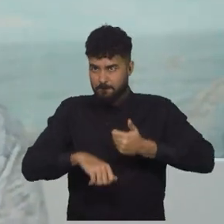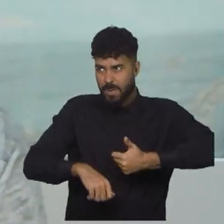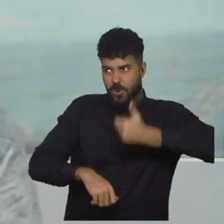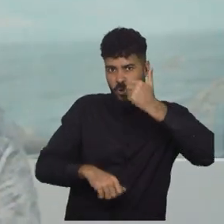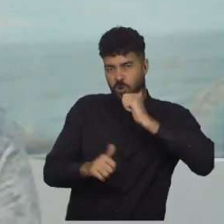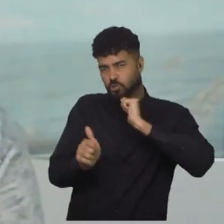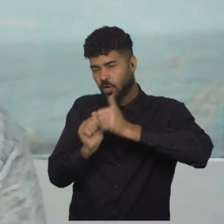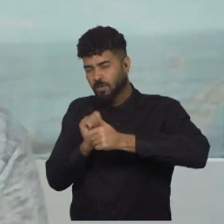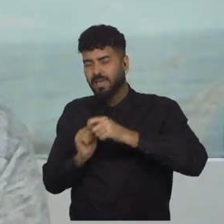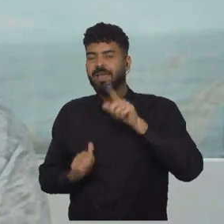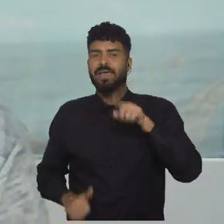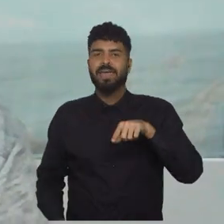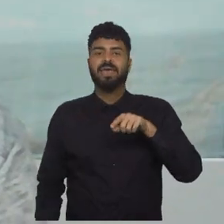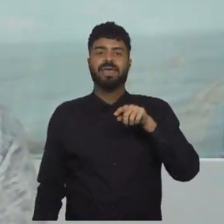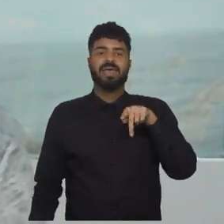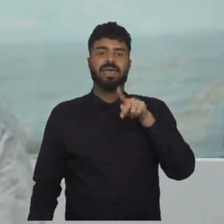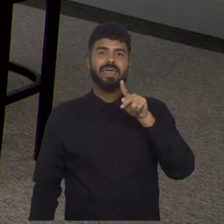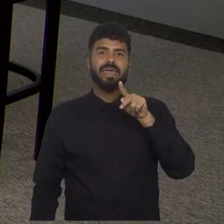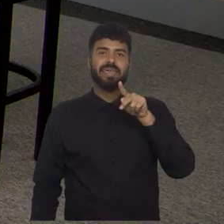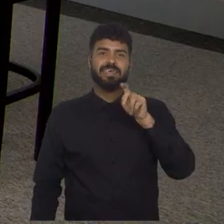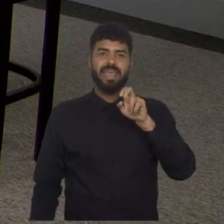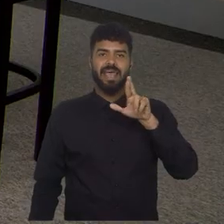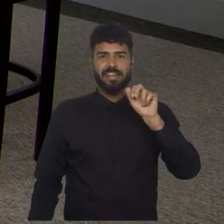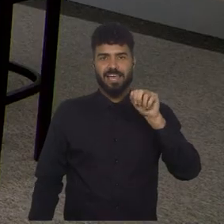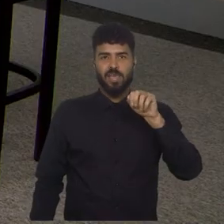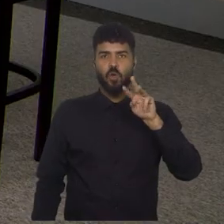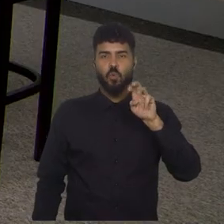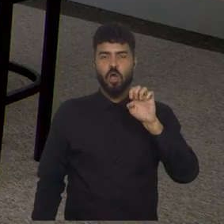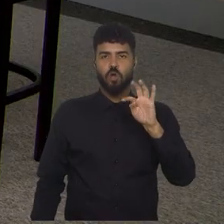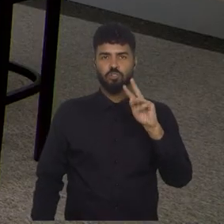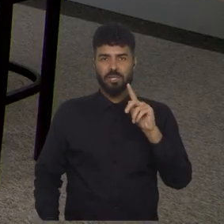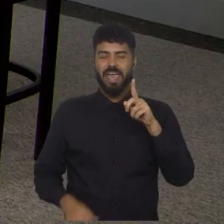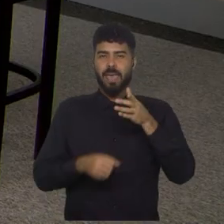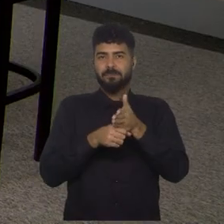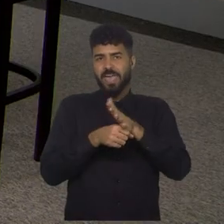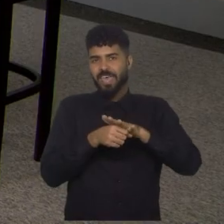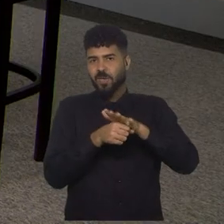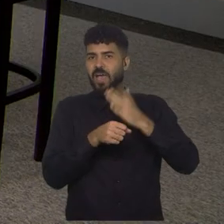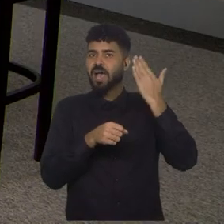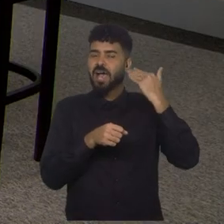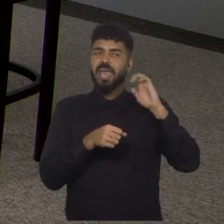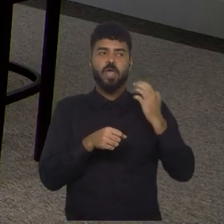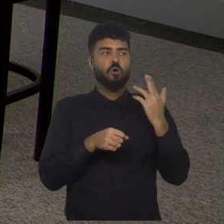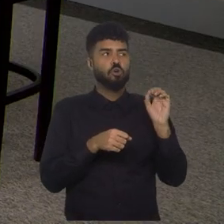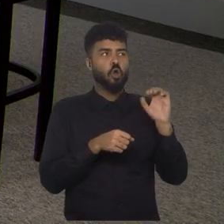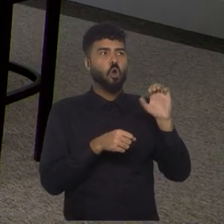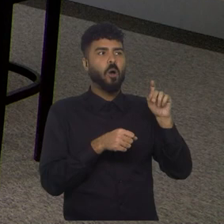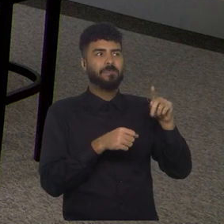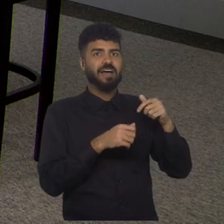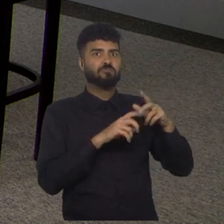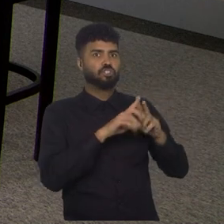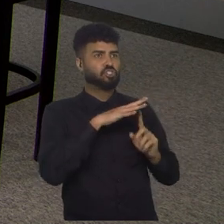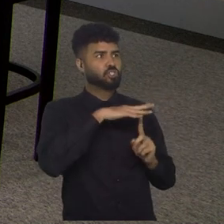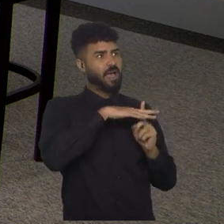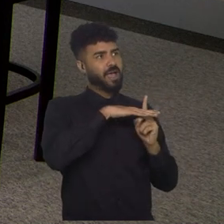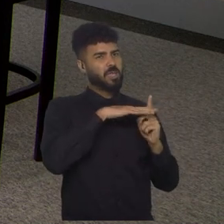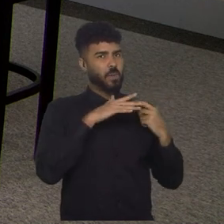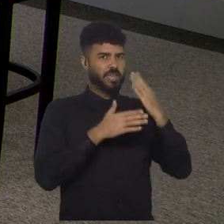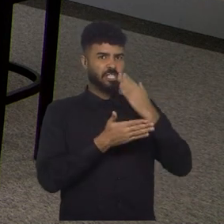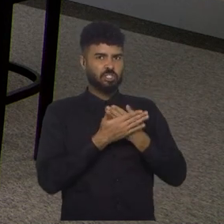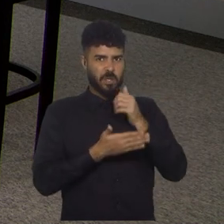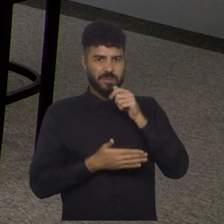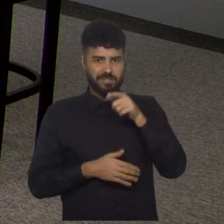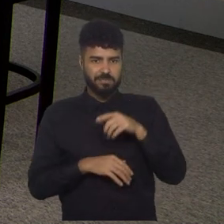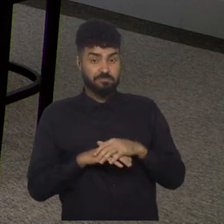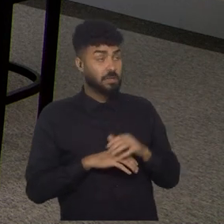dos principais nomes da Copa chama Keira Walsh. Meio-campista, já foi uma dos destaques na Euro. Eu vou apostar nela. É uma aposta,